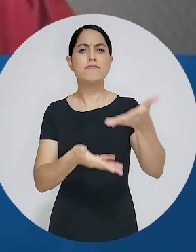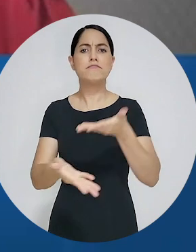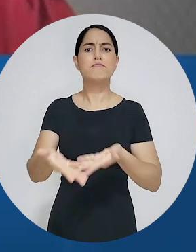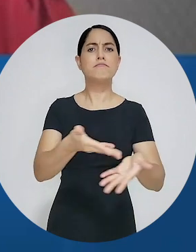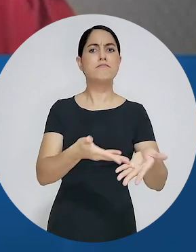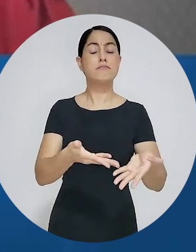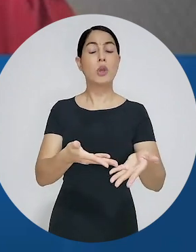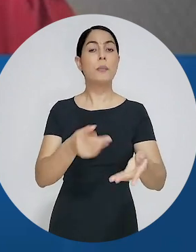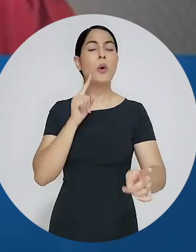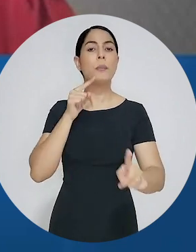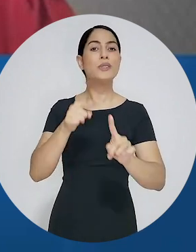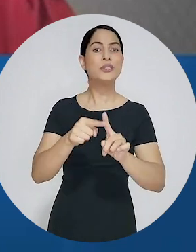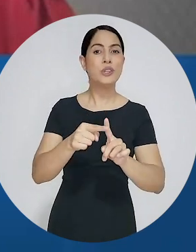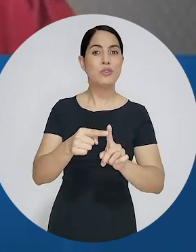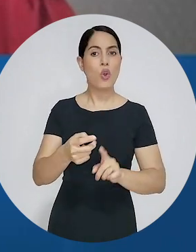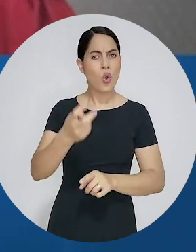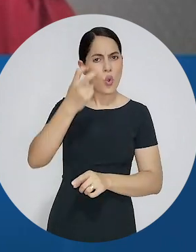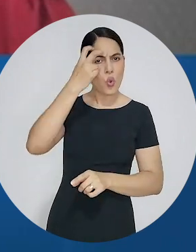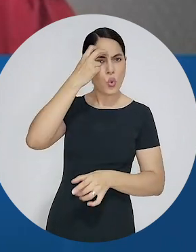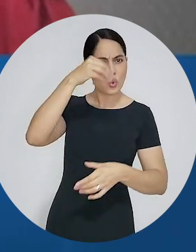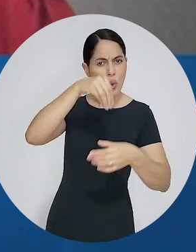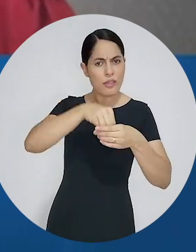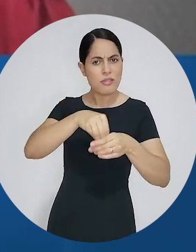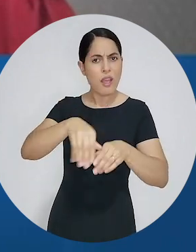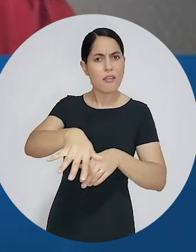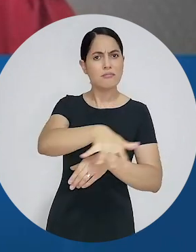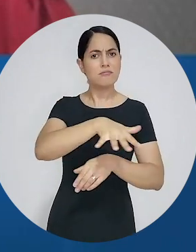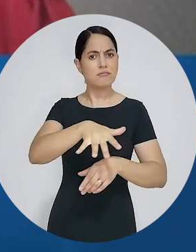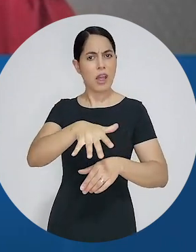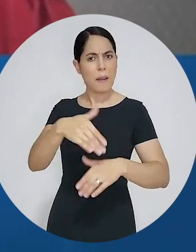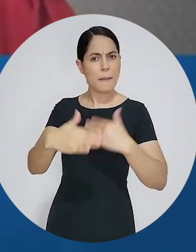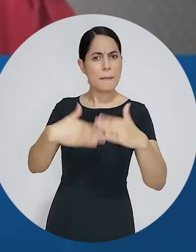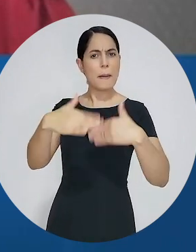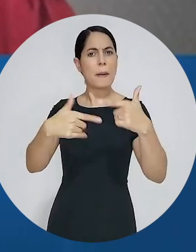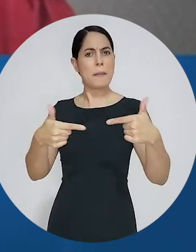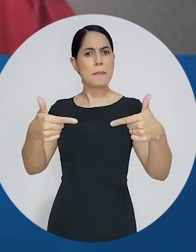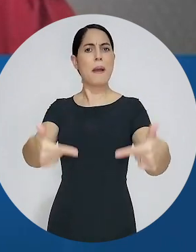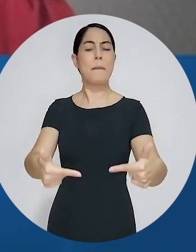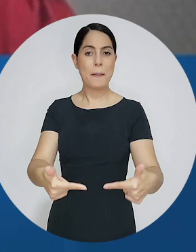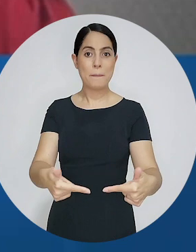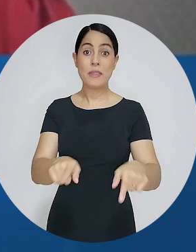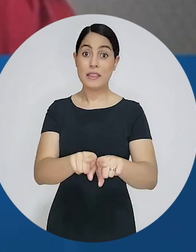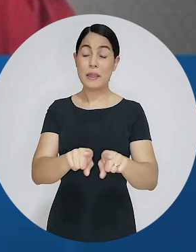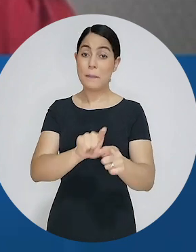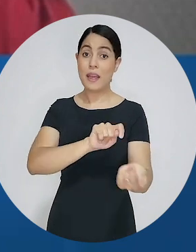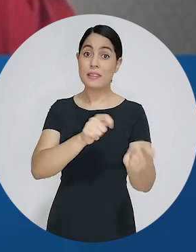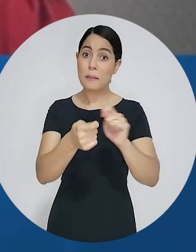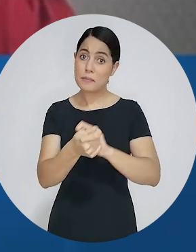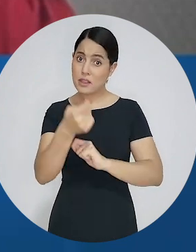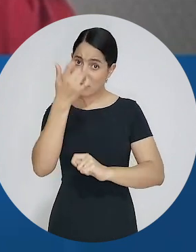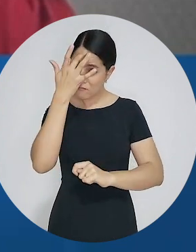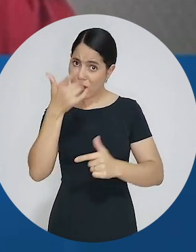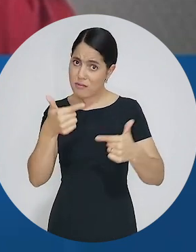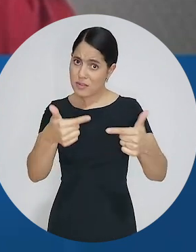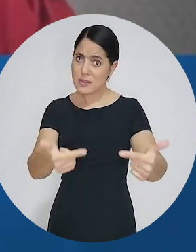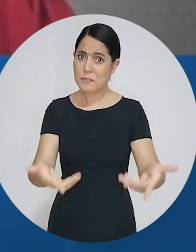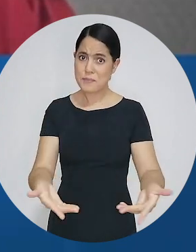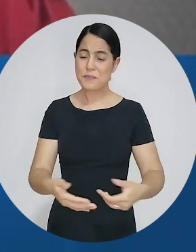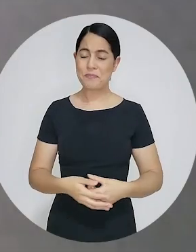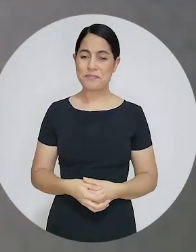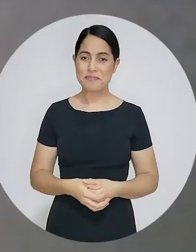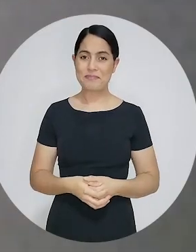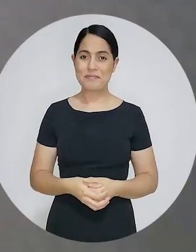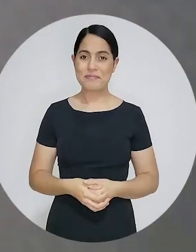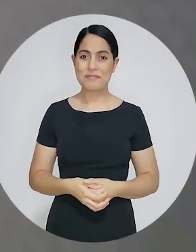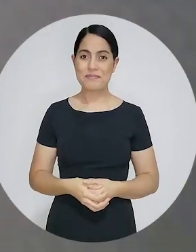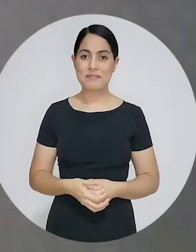transparente, participativa, porque isso vai fomentar a cultura interna, e ao mesmo tempo vai promover essa adequação.